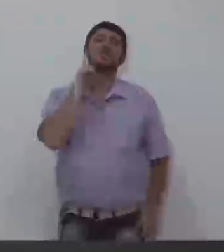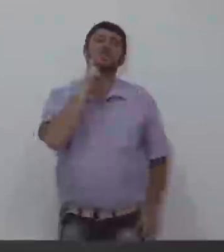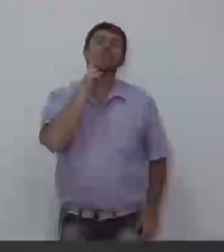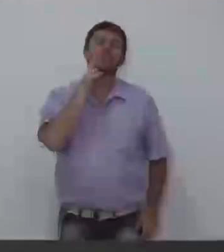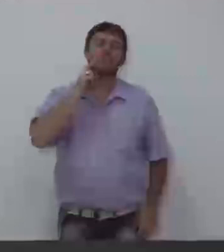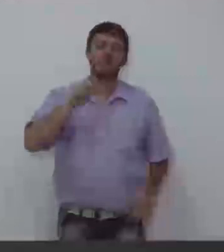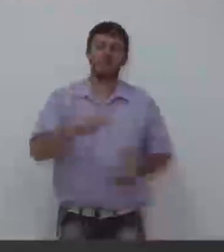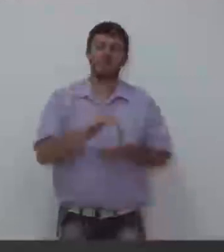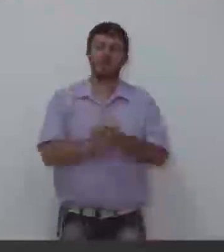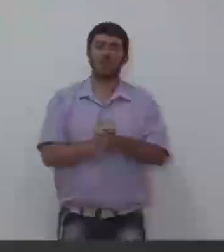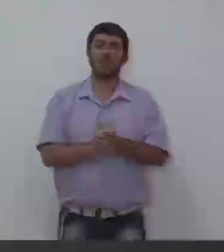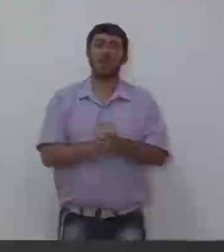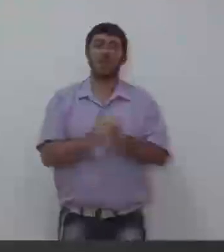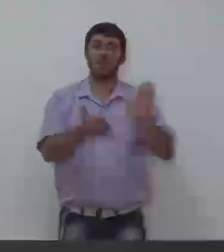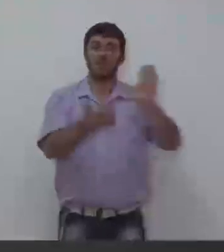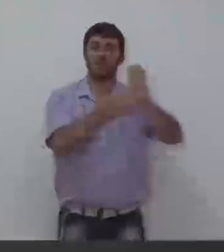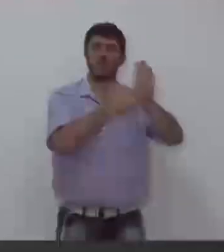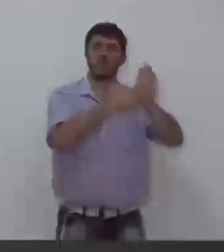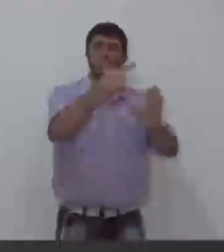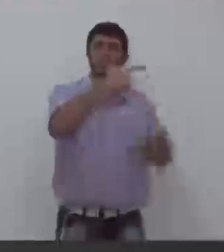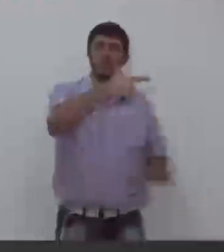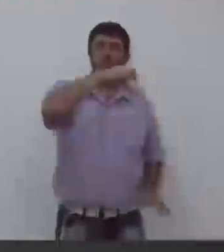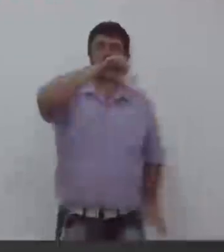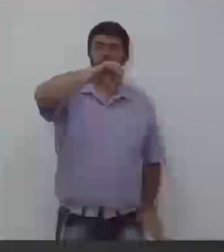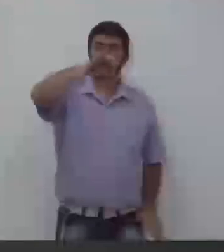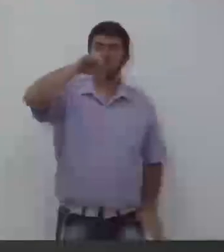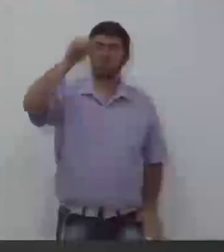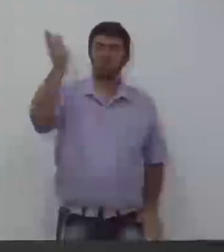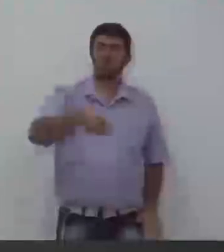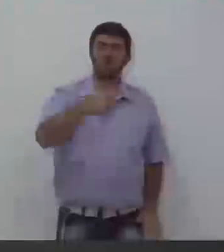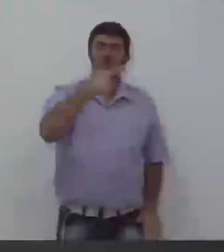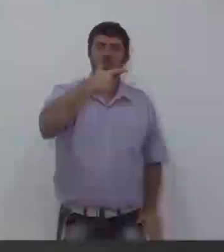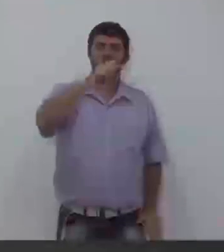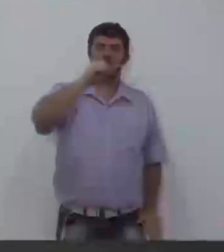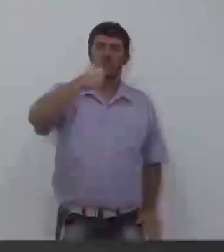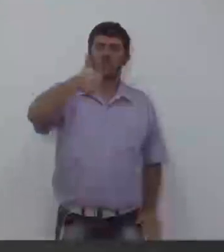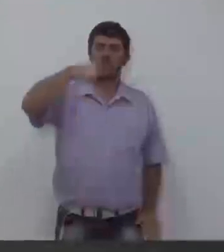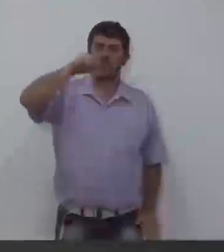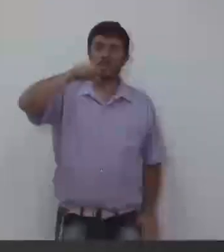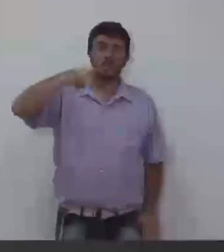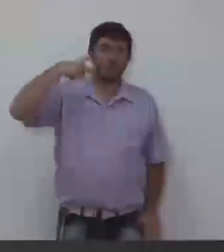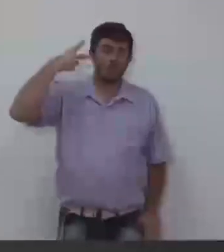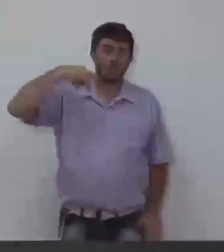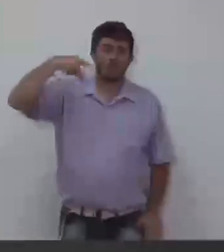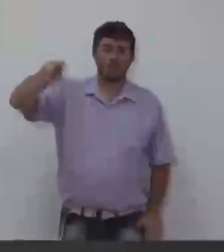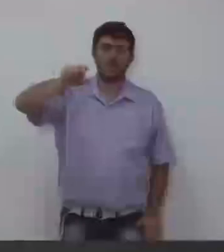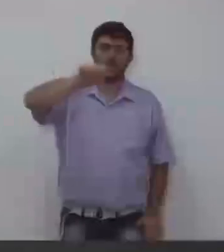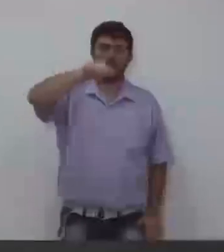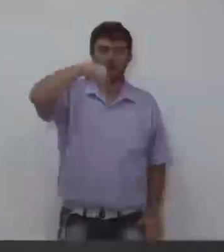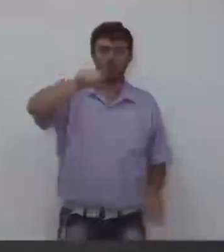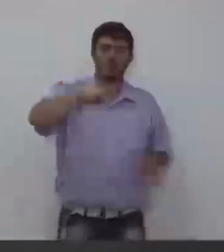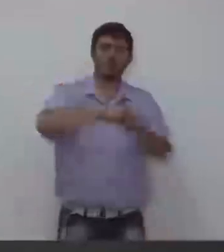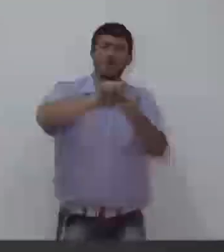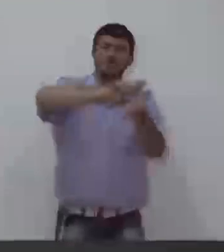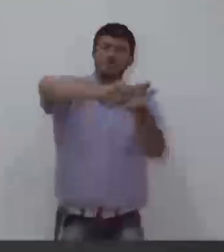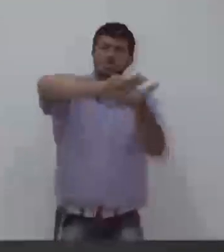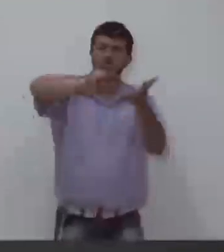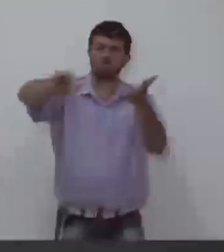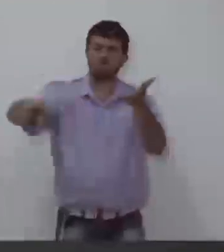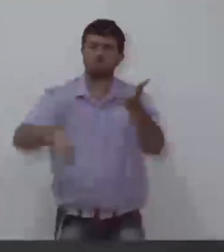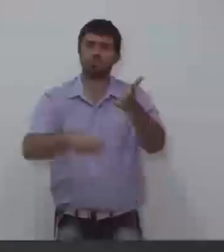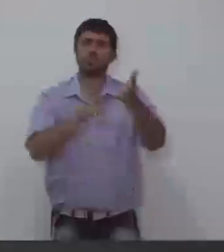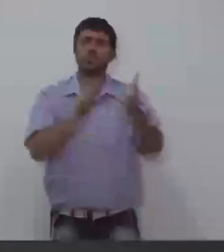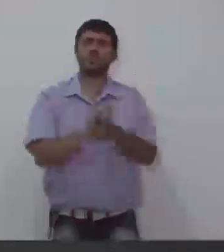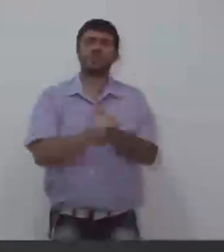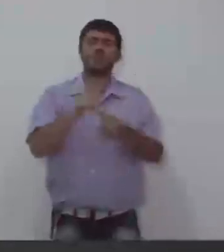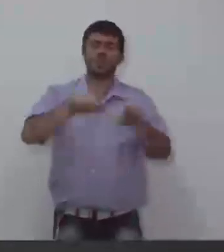Moção 299/2019, de autoria vereadora Ana Genesino, subscrito por vereadores. A Câmara de Vereadores Vinhedo apresenta nos